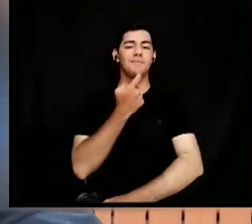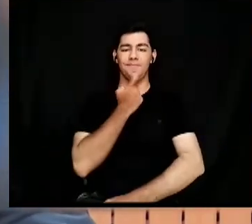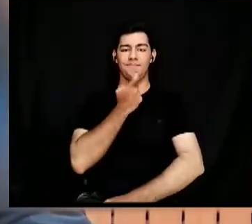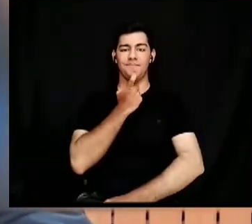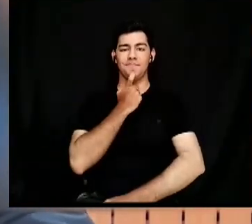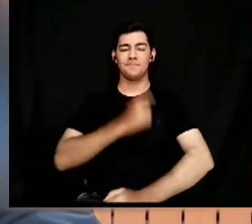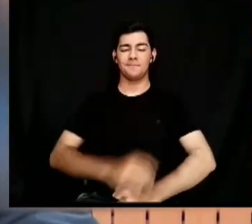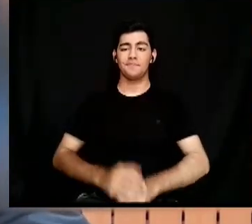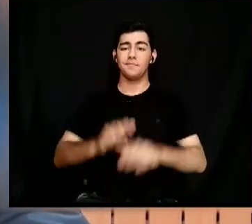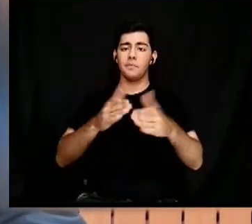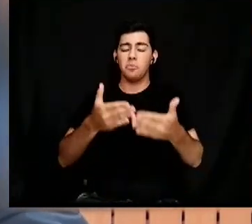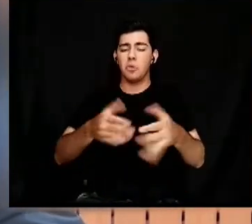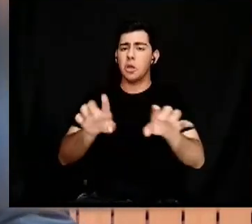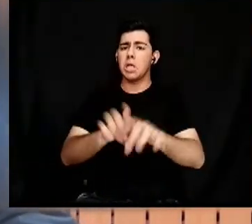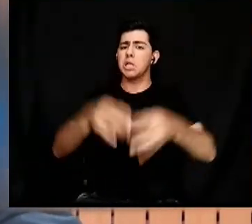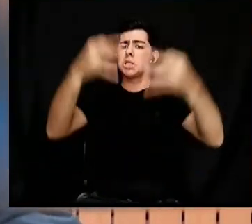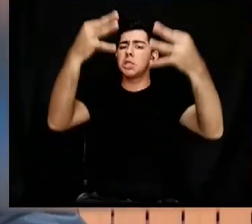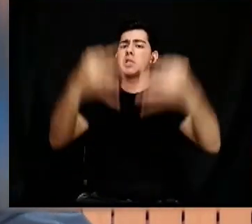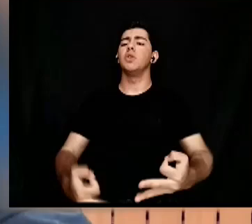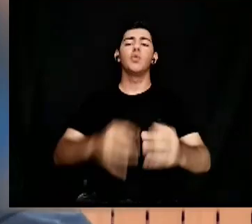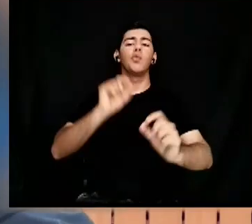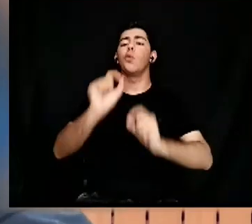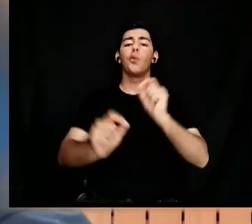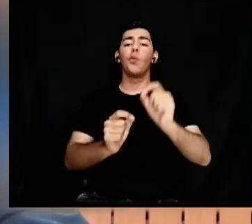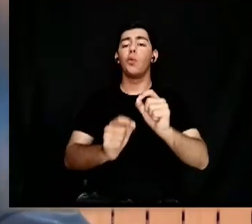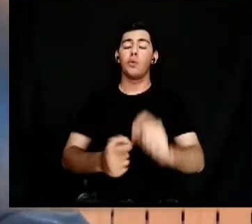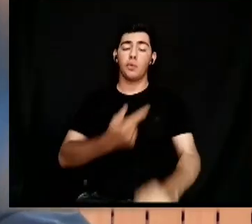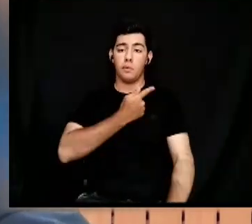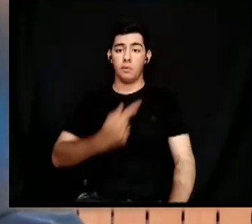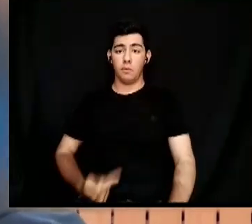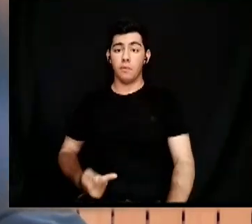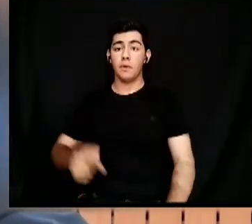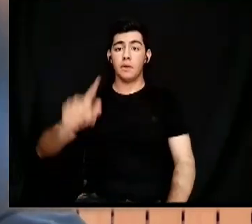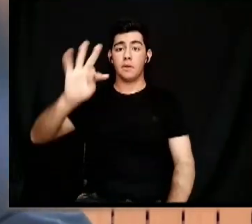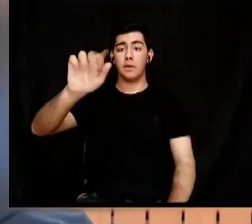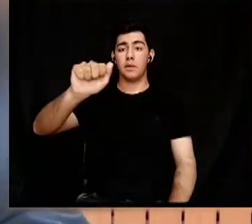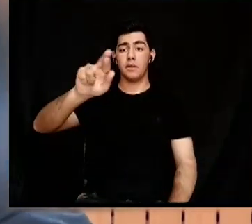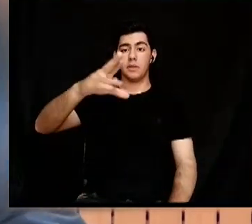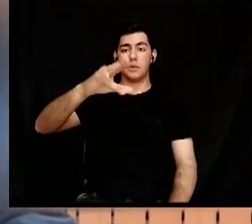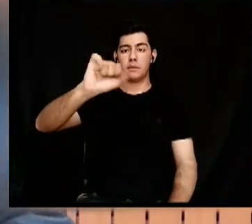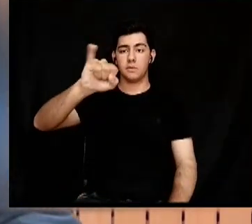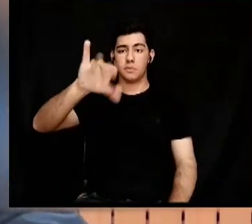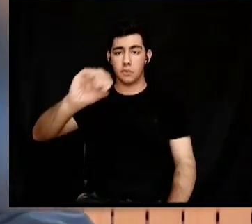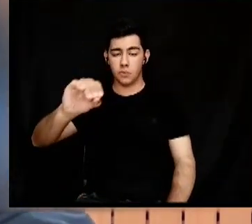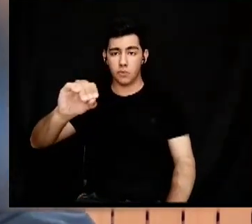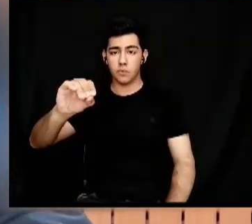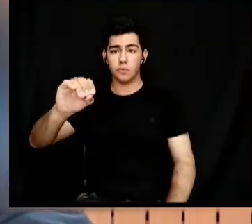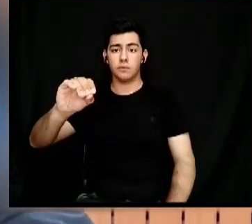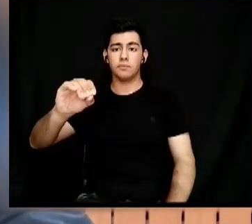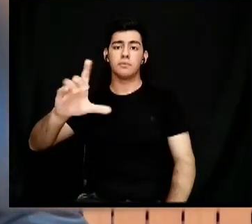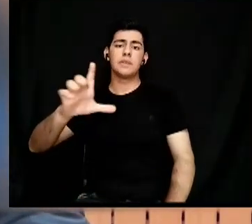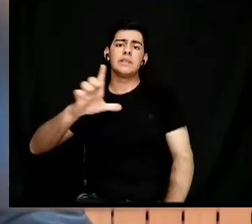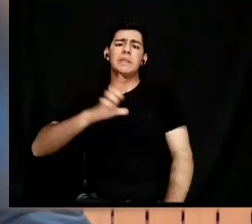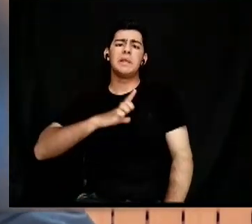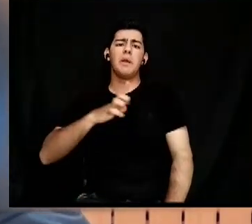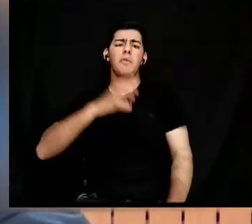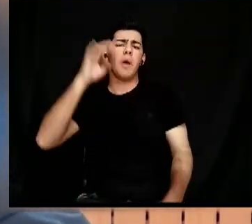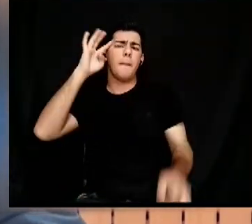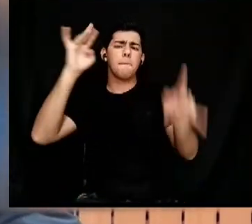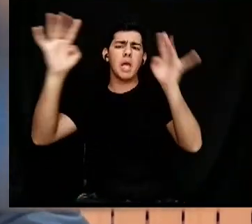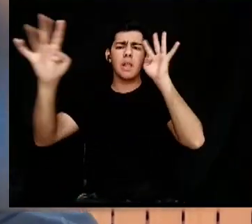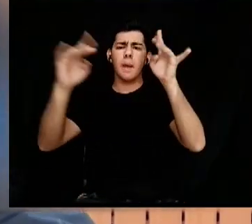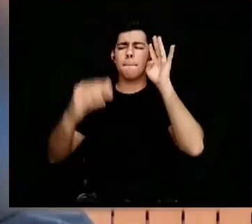justo que o governador do estado, Tarcísio de Freitas, olhasse com bons olhos o pedido do